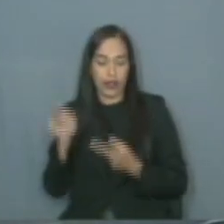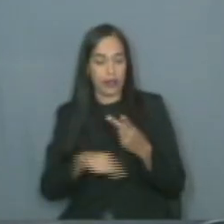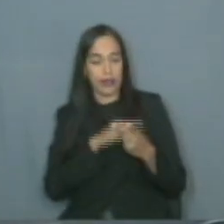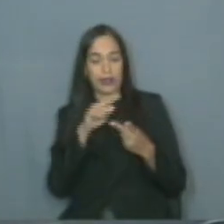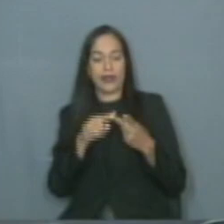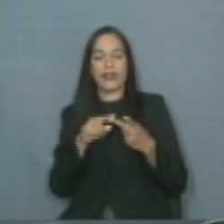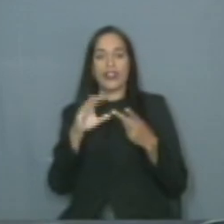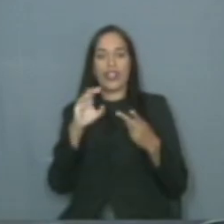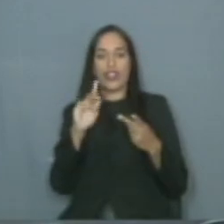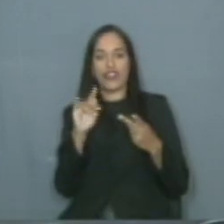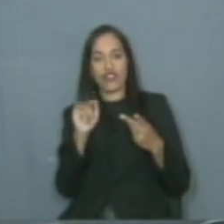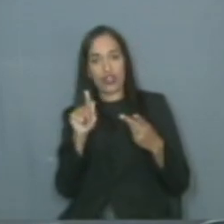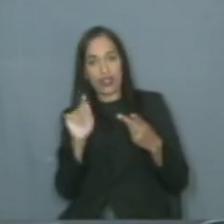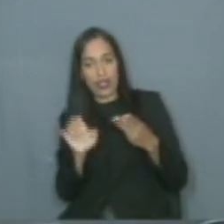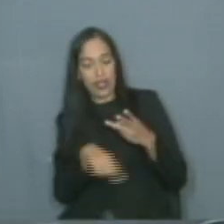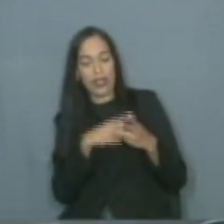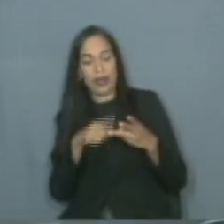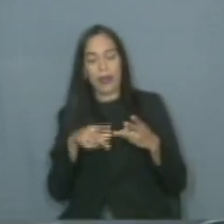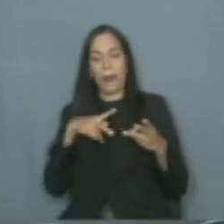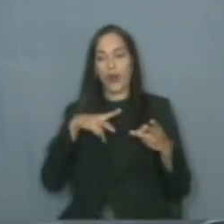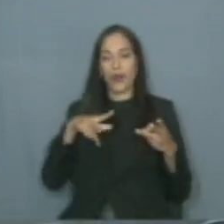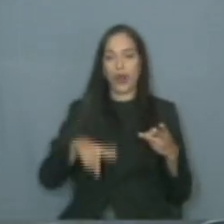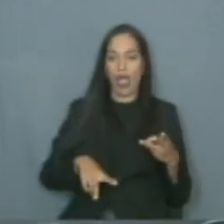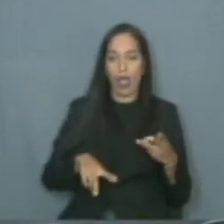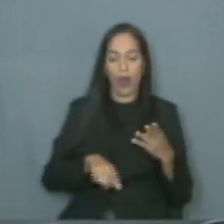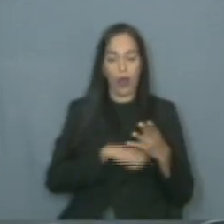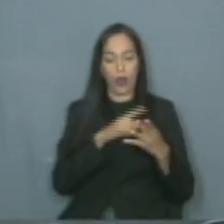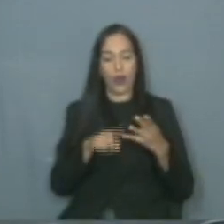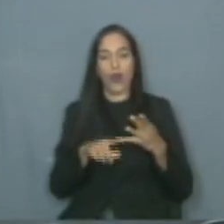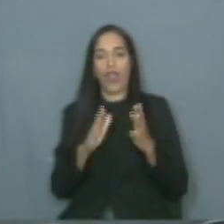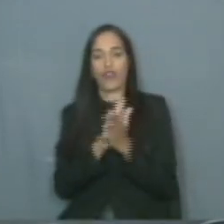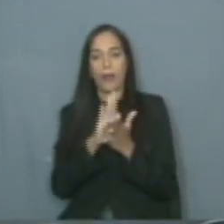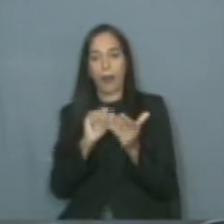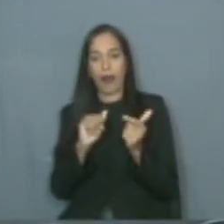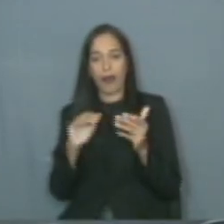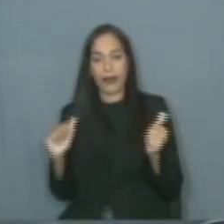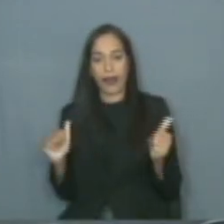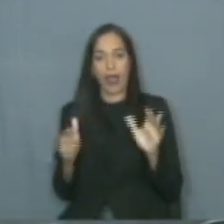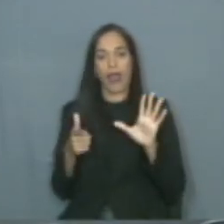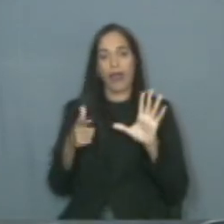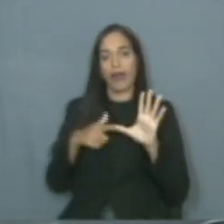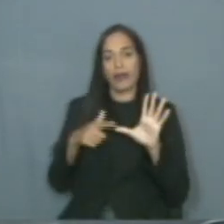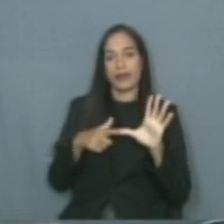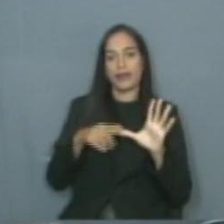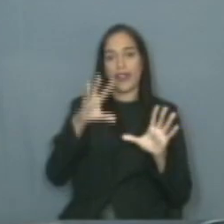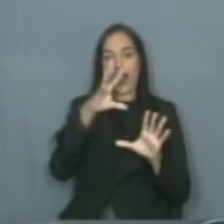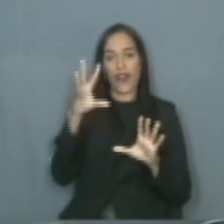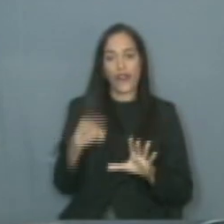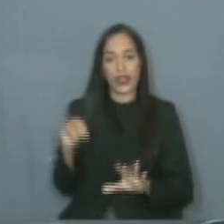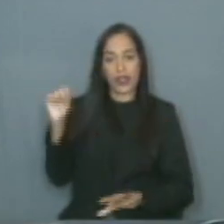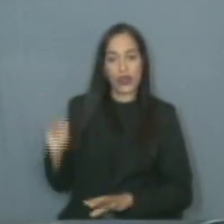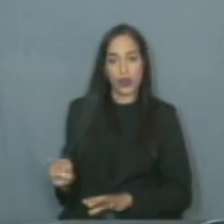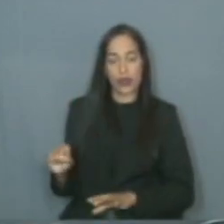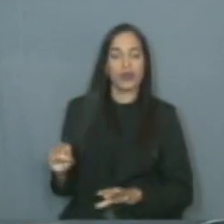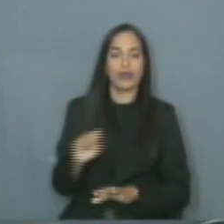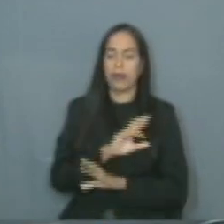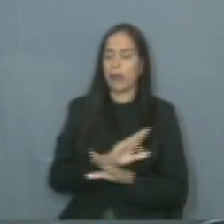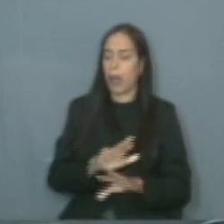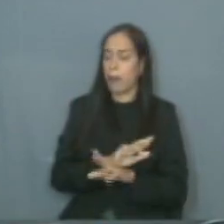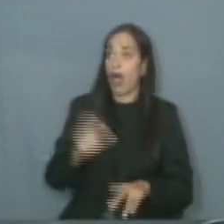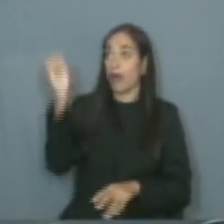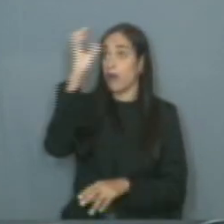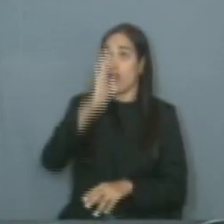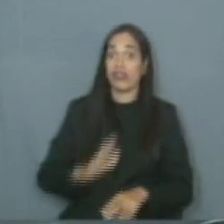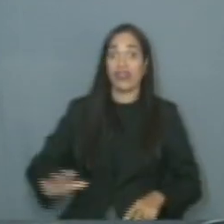aconteceu no Chile, diferente do que aconteceu em Portugal, diferente do que aconteceu na Espanha, diferente do que aconteceu na África do Sul, em vários países do mundo em que